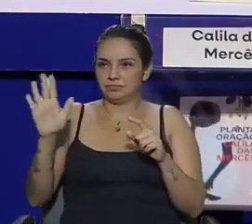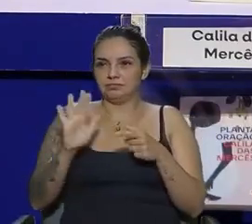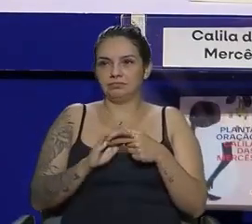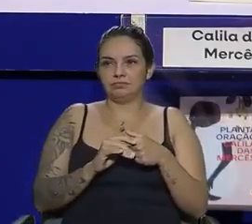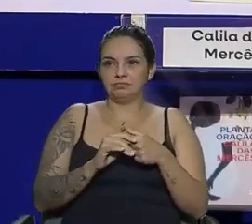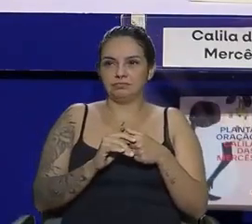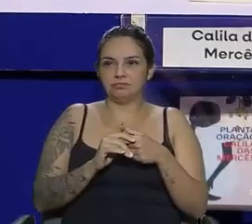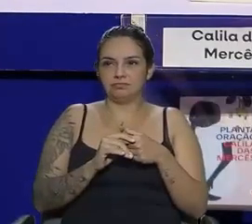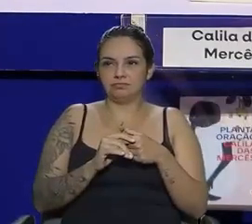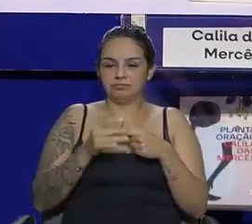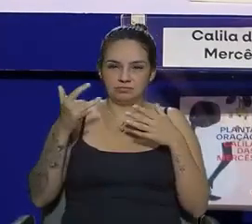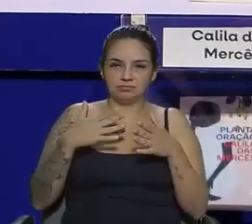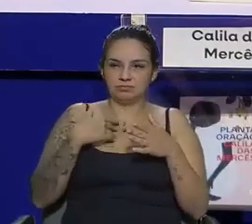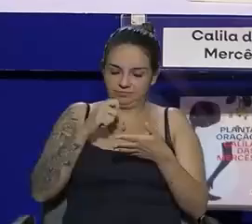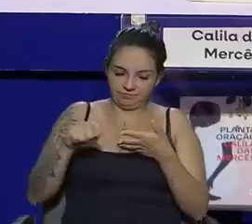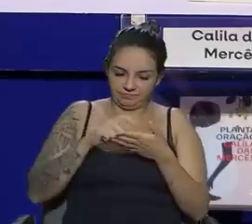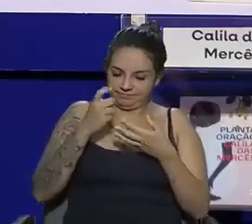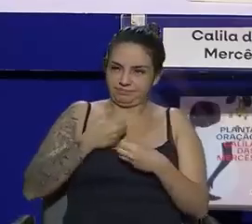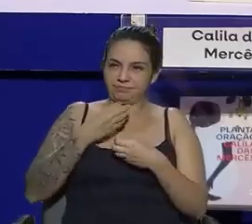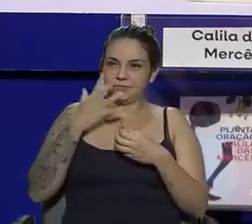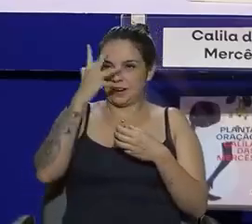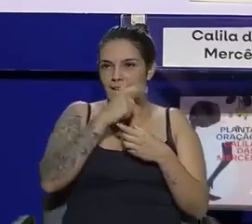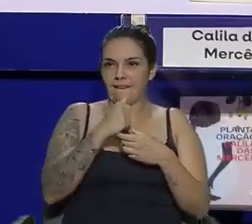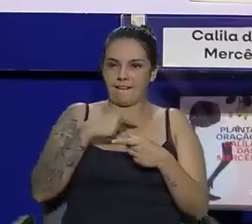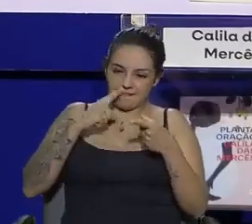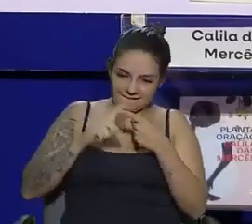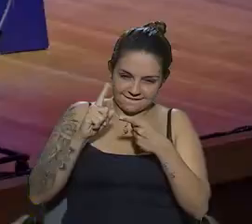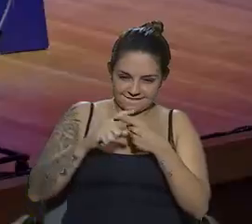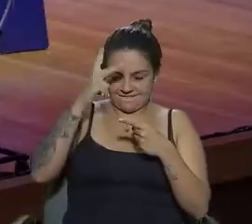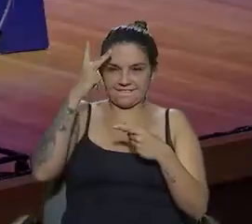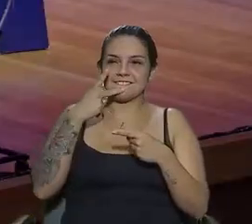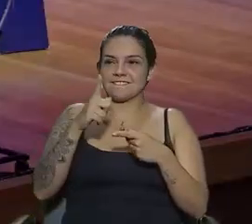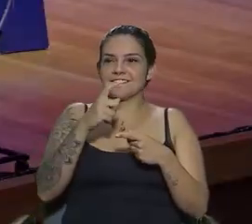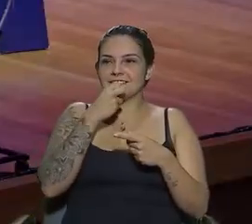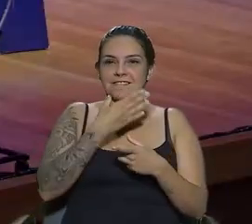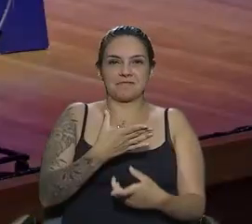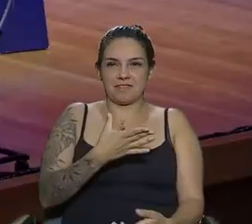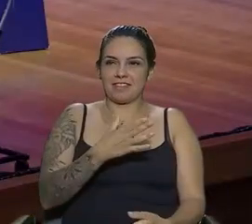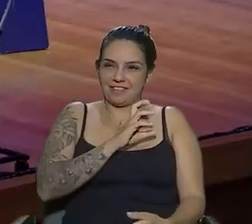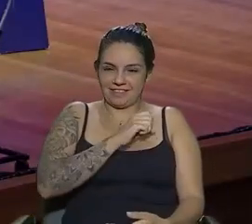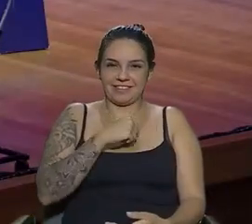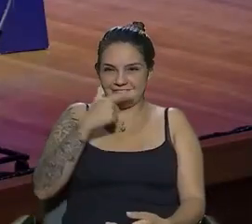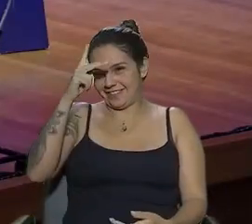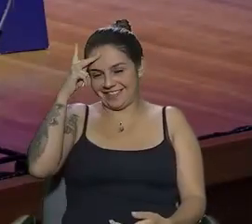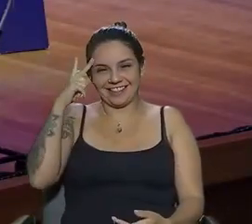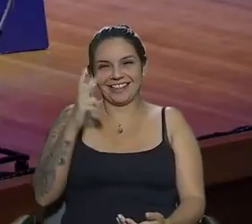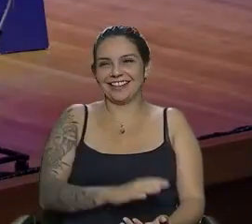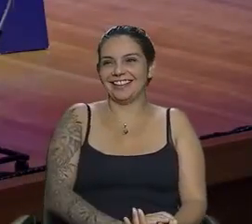embora, me deixou, aí eu escrevo um poema bem bonito, que é para me vingar, para a pessoa falar, nossa, ele está bem, está gostando de outra pessoa.